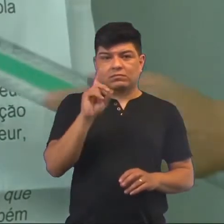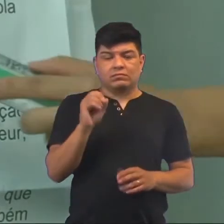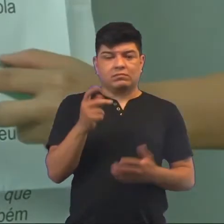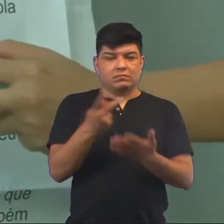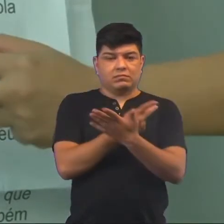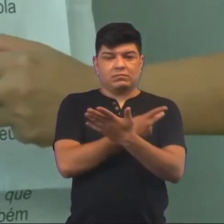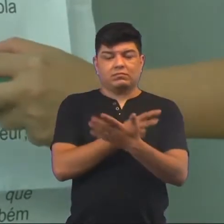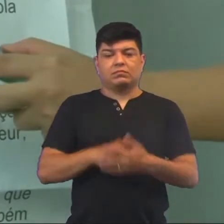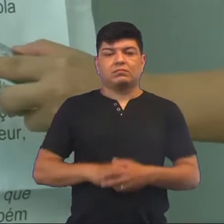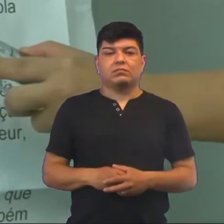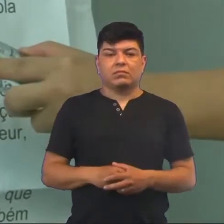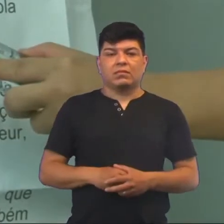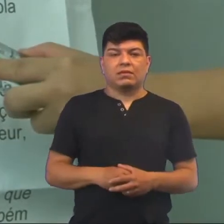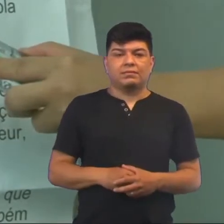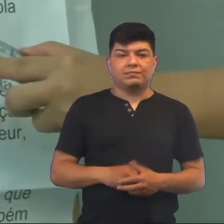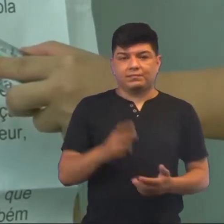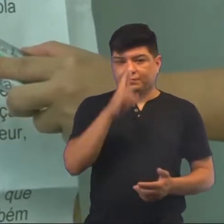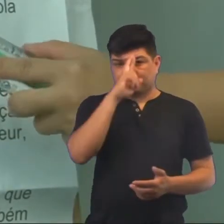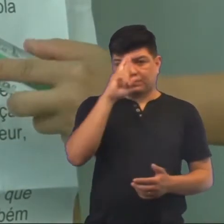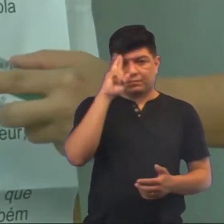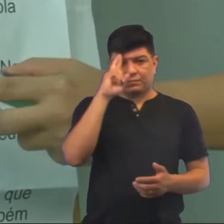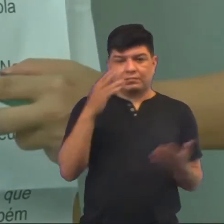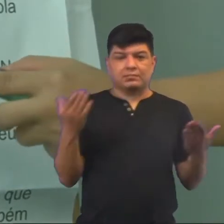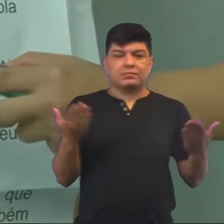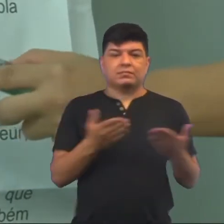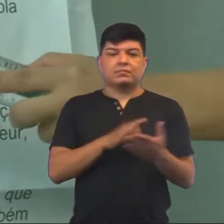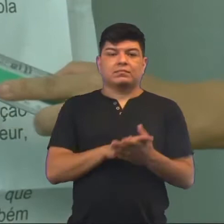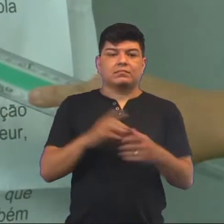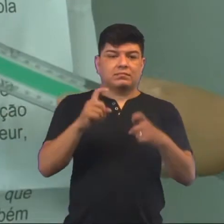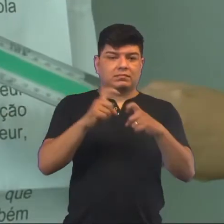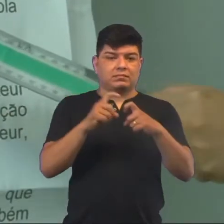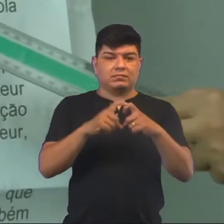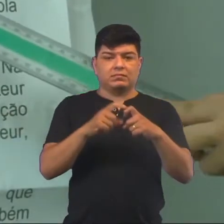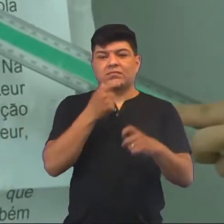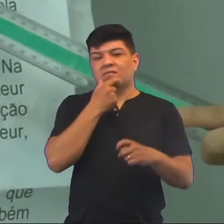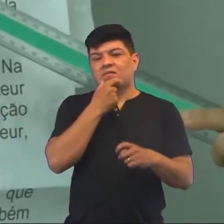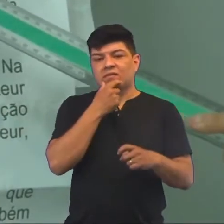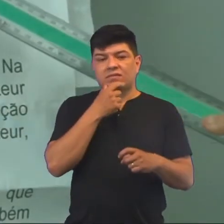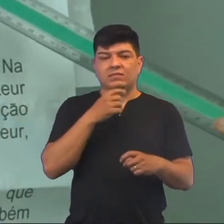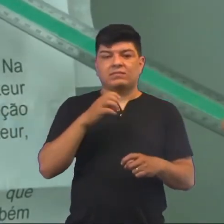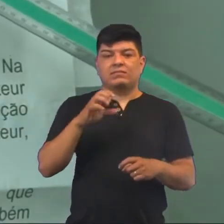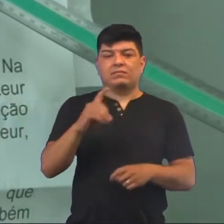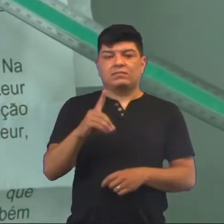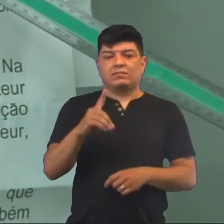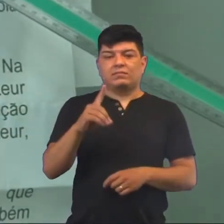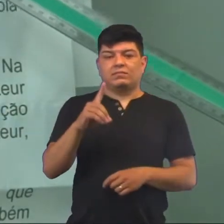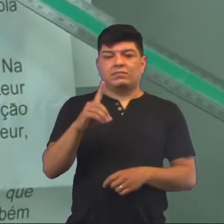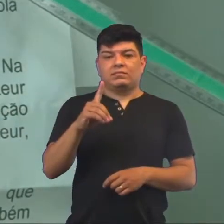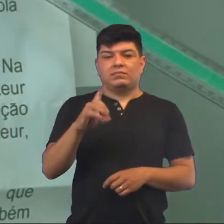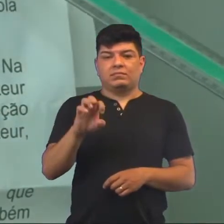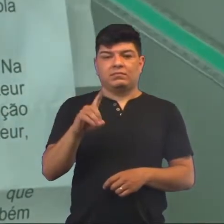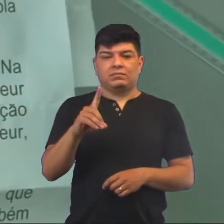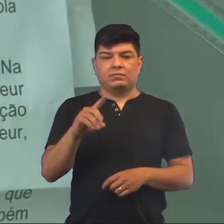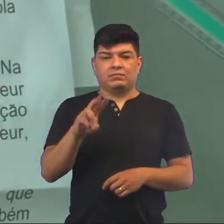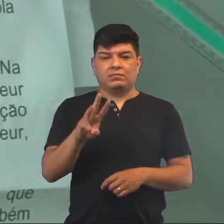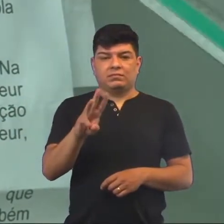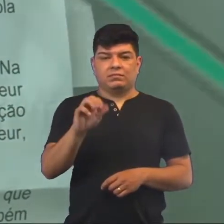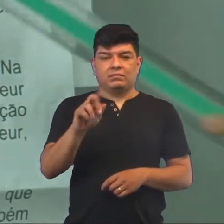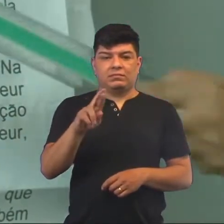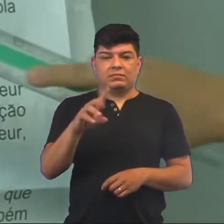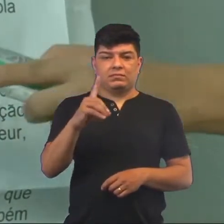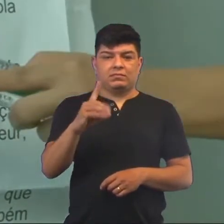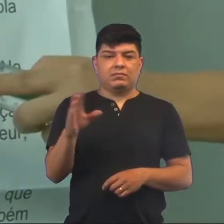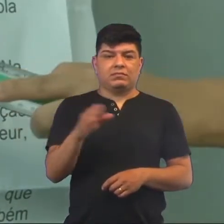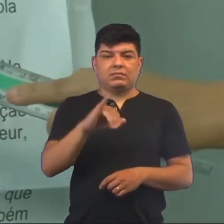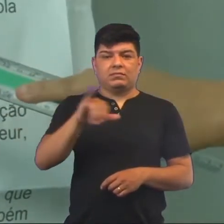fato. Vamos para a história da vacina, aqui. Um médico inglês chamado Edward Jenner criou a primeira